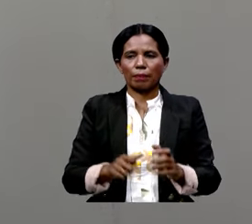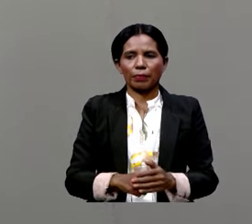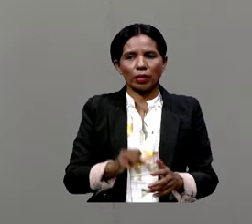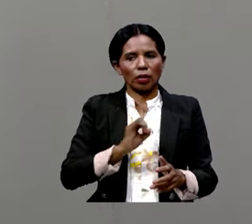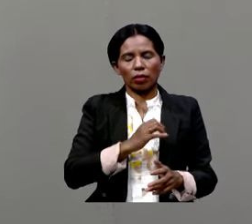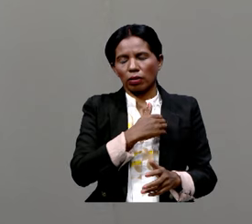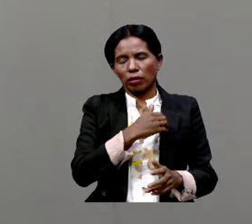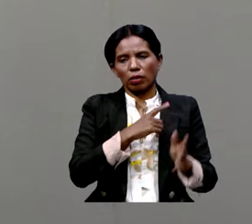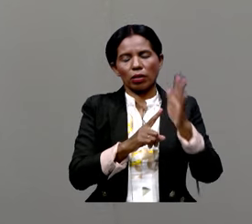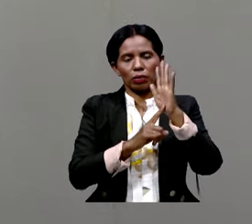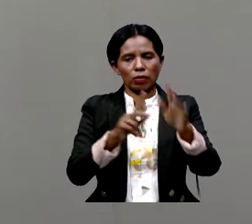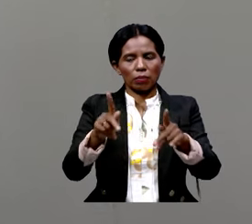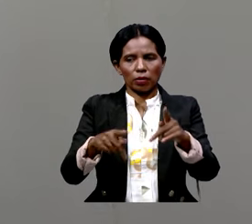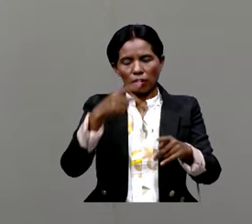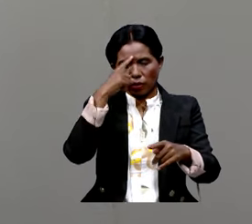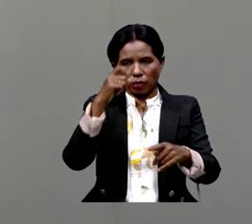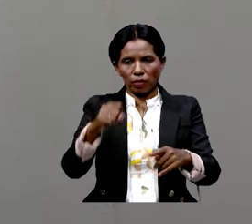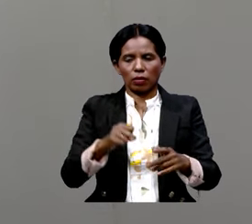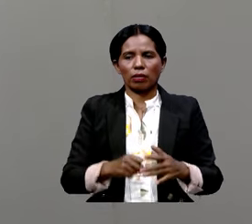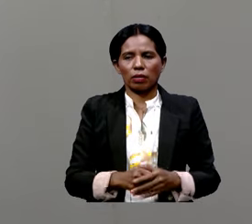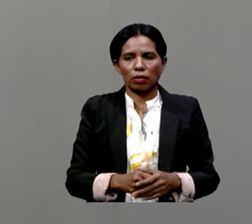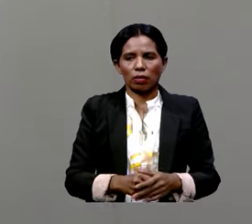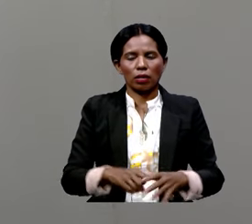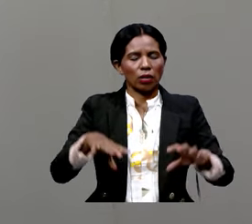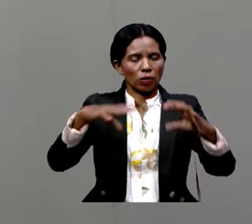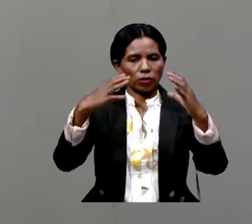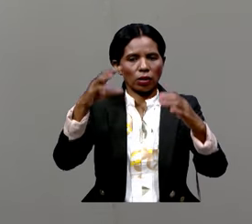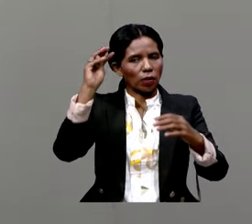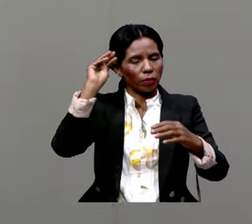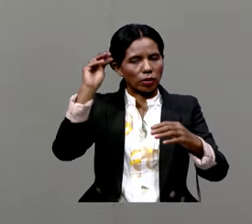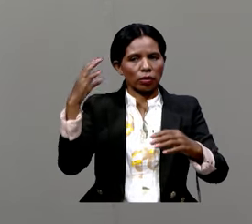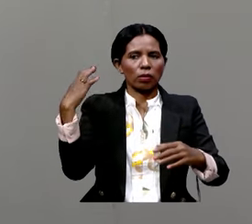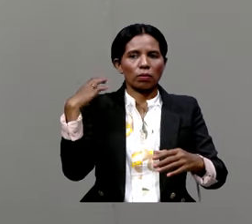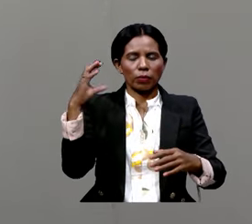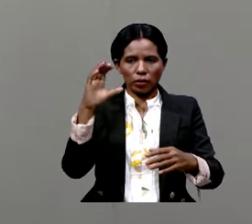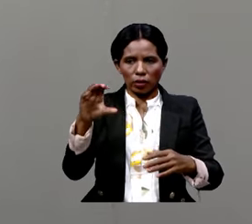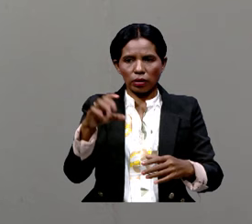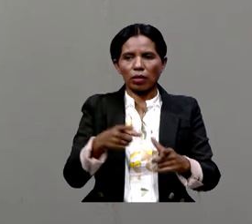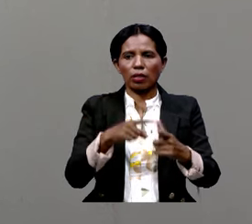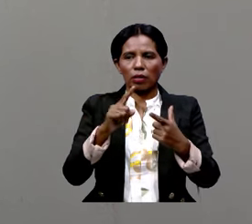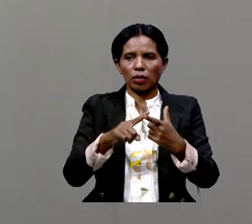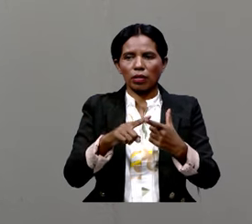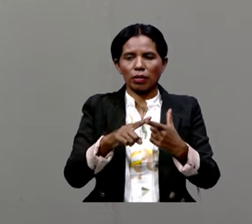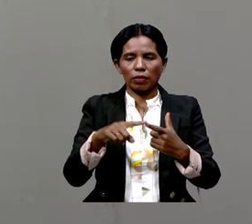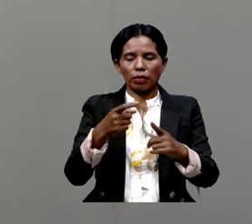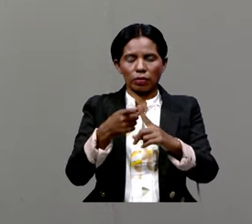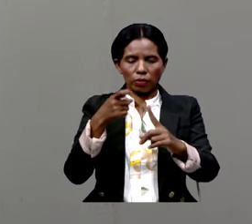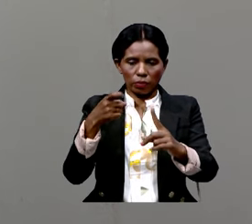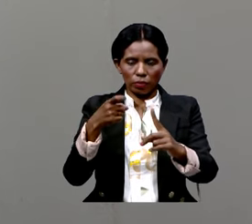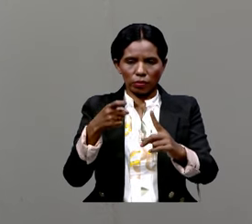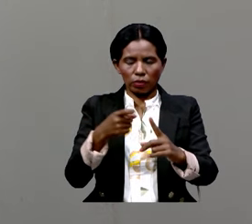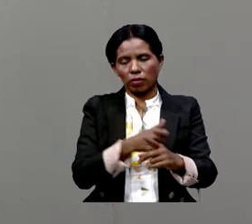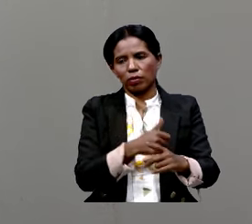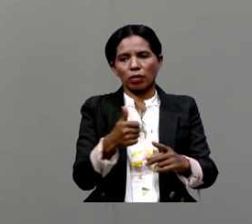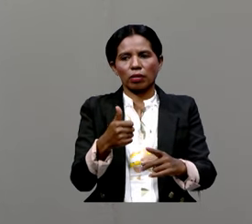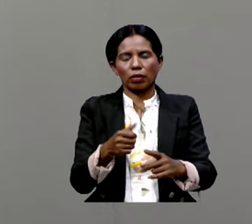of Bel pronuncia antecipada também com o Conselho Ministro de Competência, pronuncia Botruma